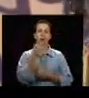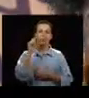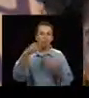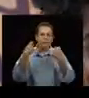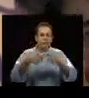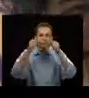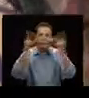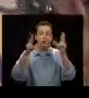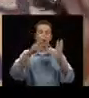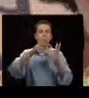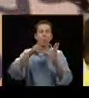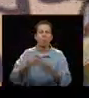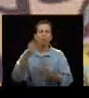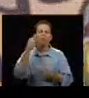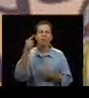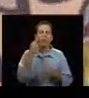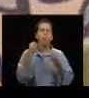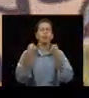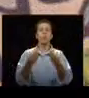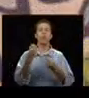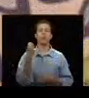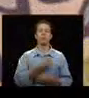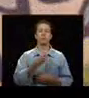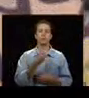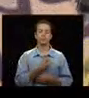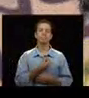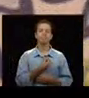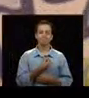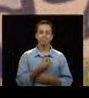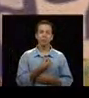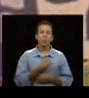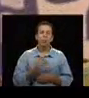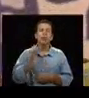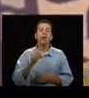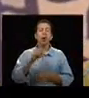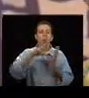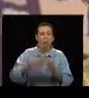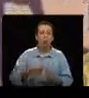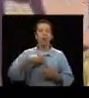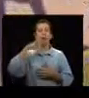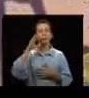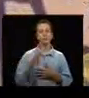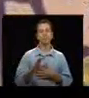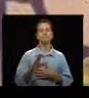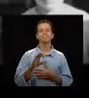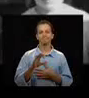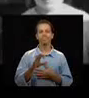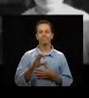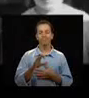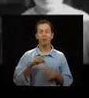Paulo! O que você está pensando da vida, Paulo? Que é isso? O mundo é isso mesmo, Paulo?